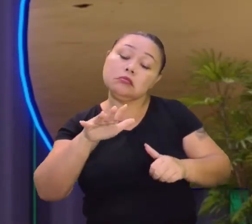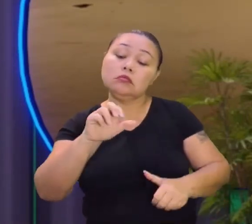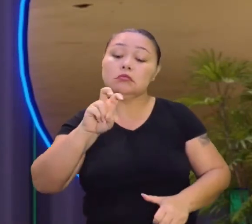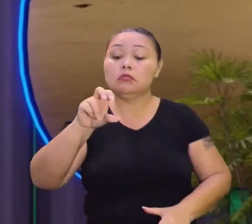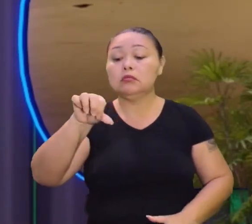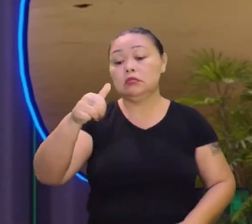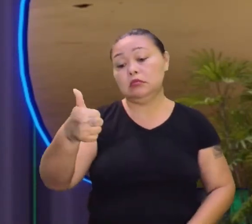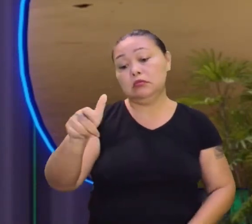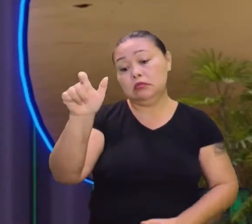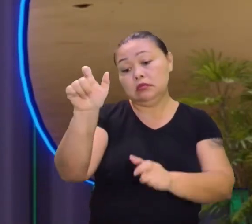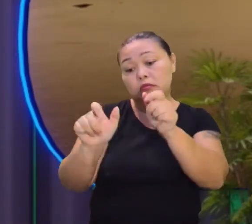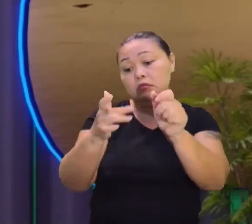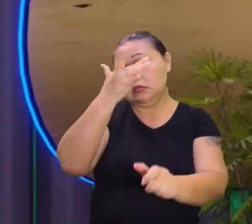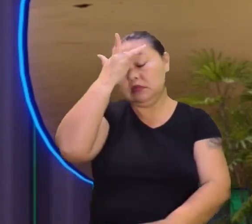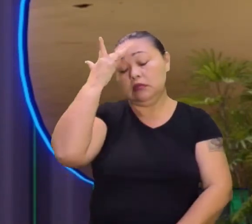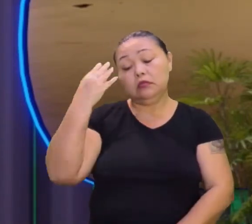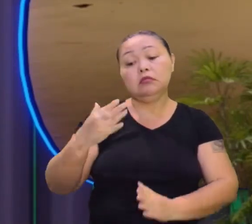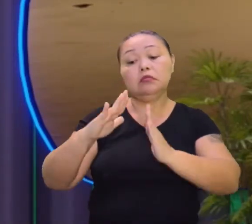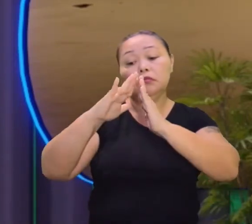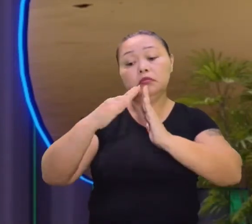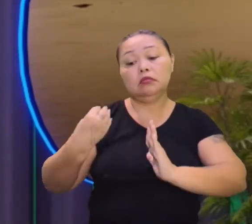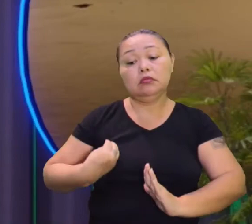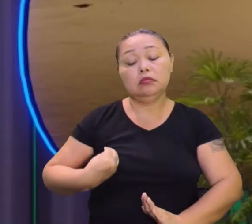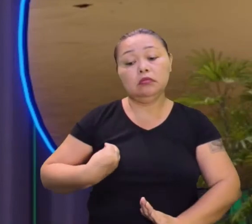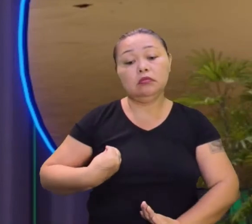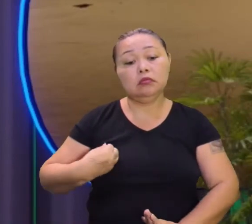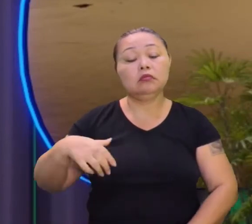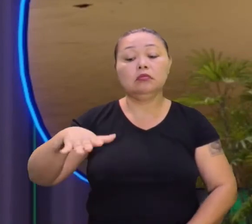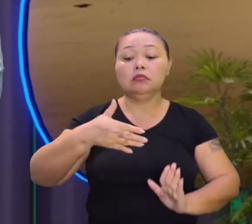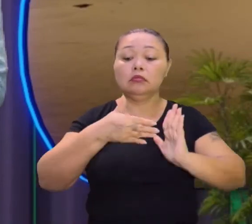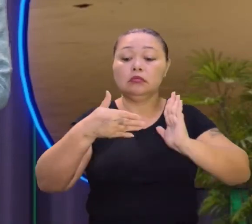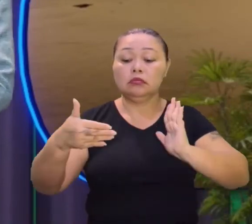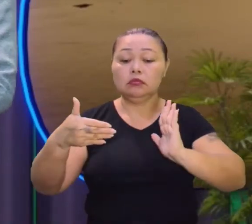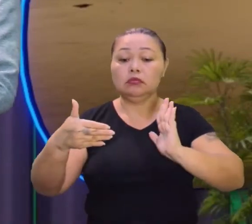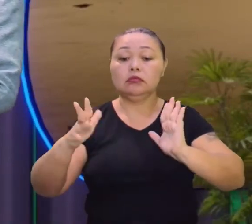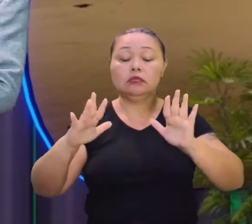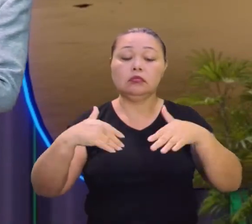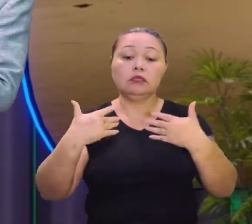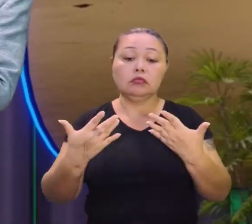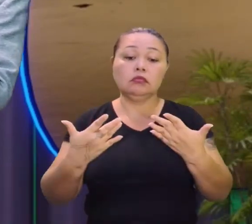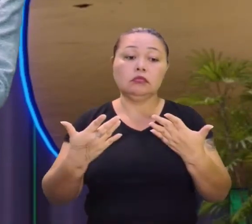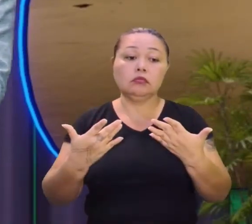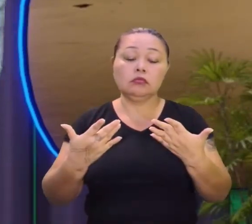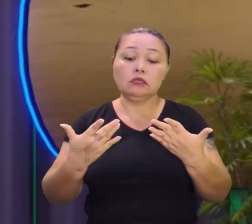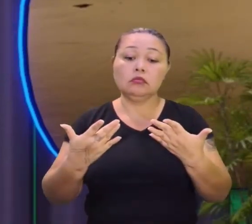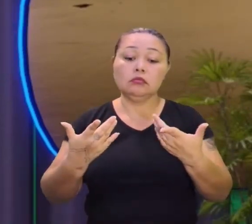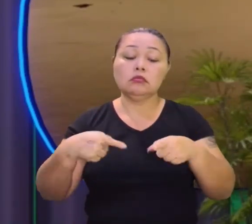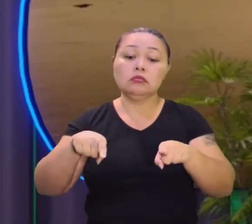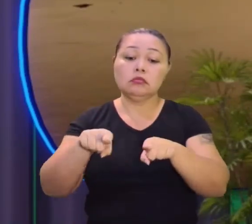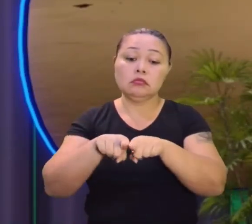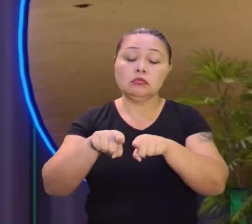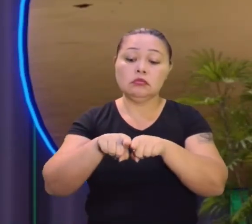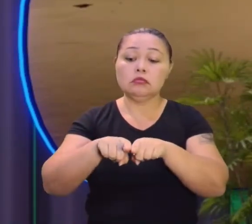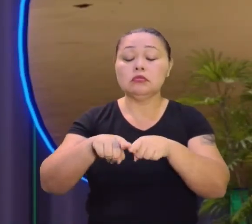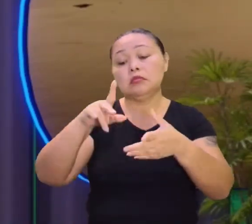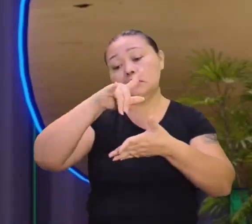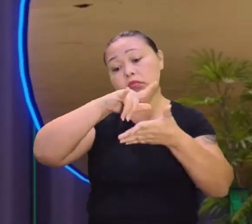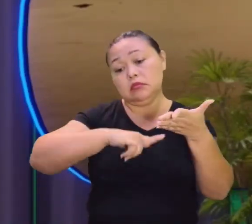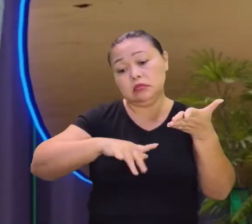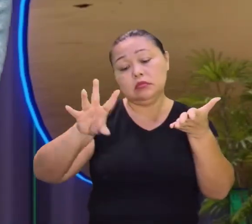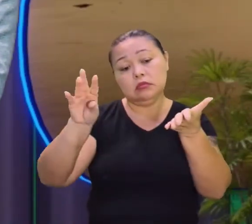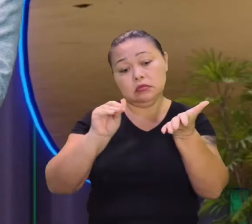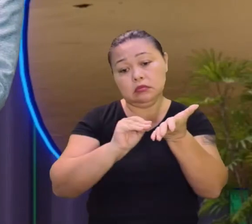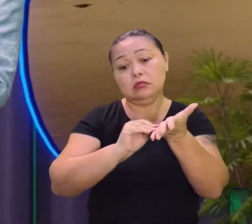Aproximadamente 591 pessoas vivendo aqui nesse período. Obviamente que nós estamos falando também de levantamentos